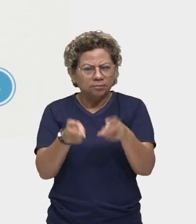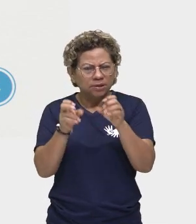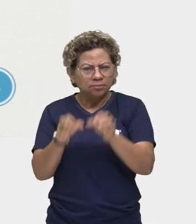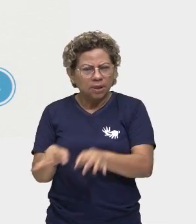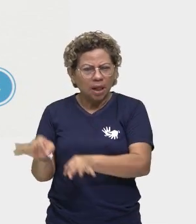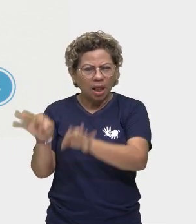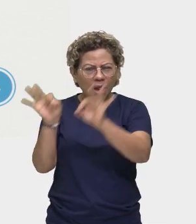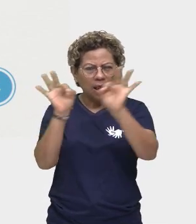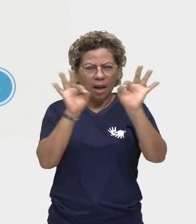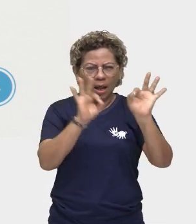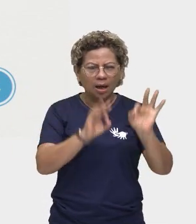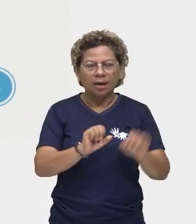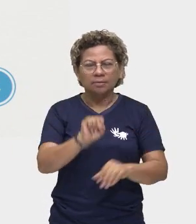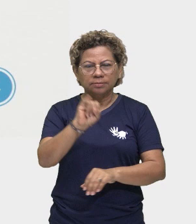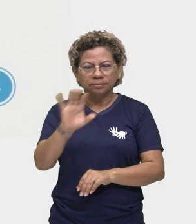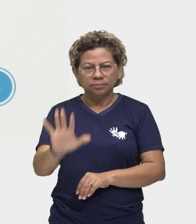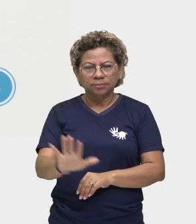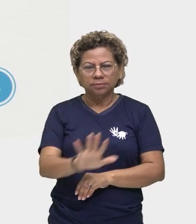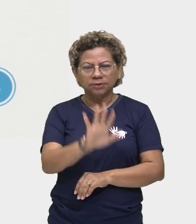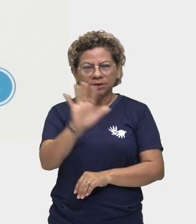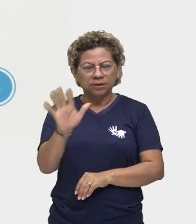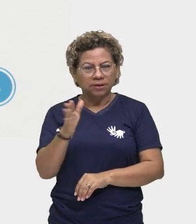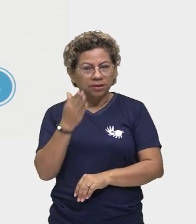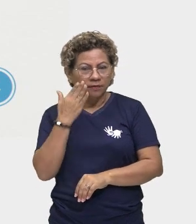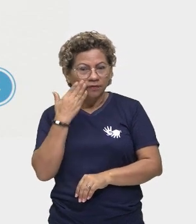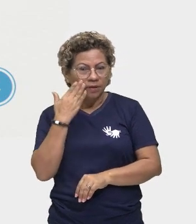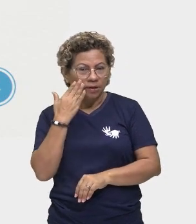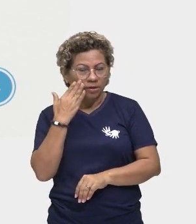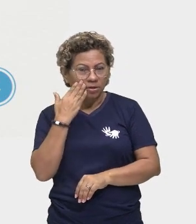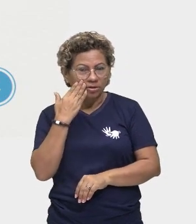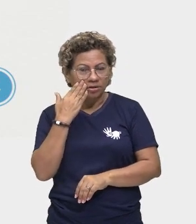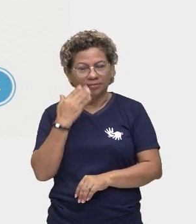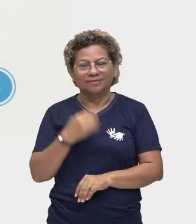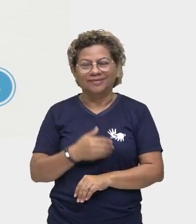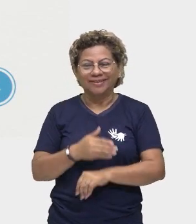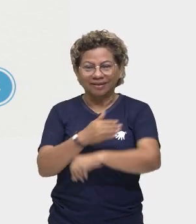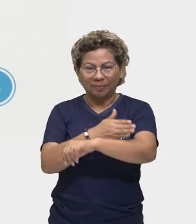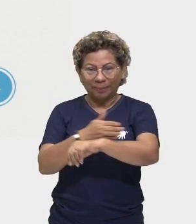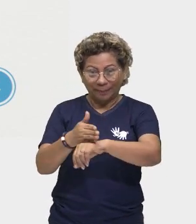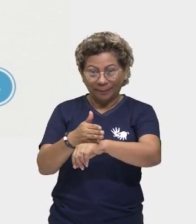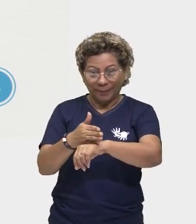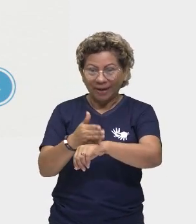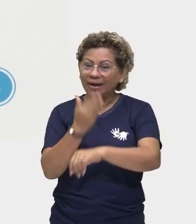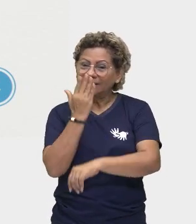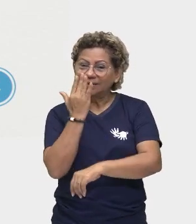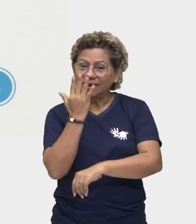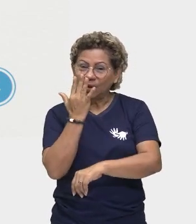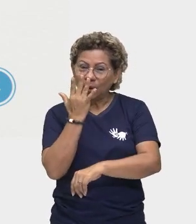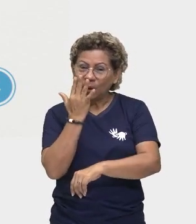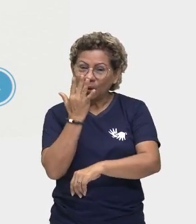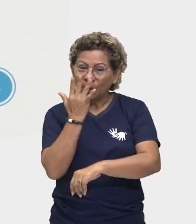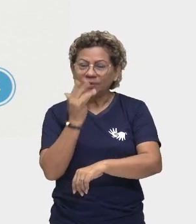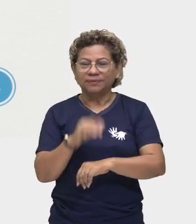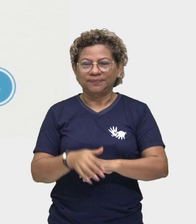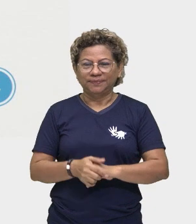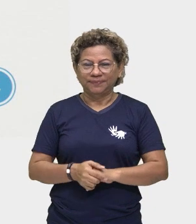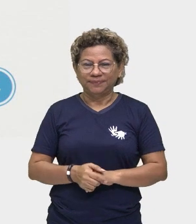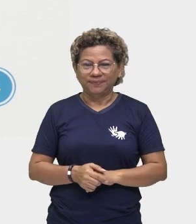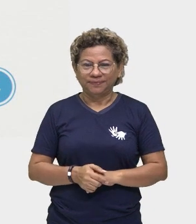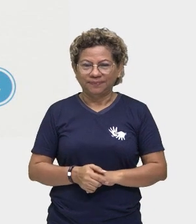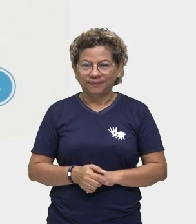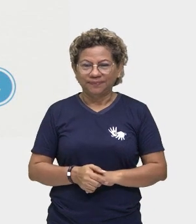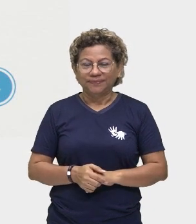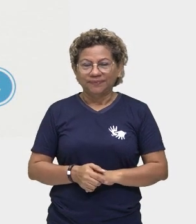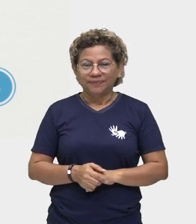polígono aqui, que nós vamos identificar, é essa parte destacada em branco aqui, ó. Vou passar aqui o pincel que vai ficar vermelho, ó. Primeira parte